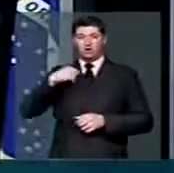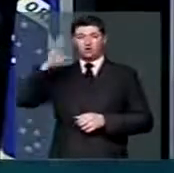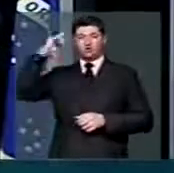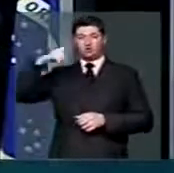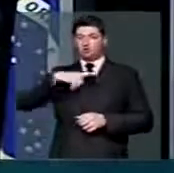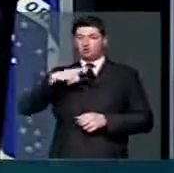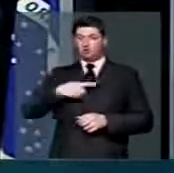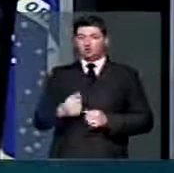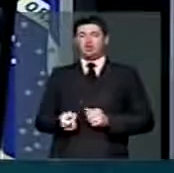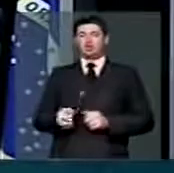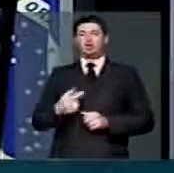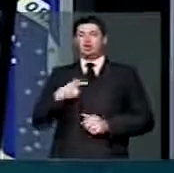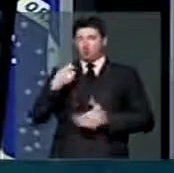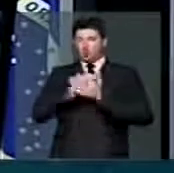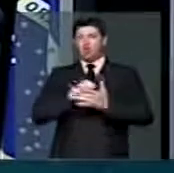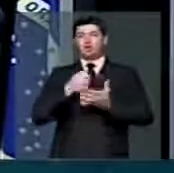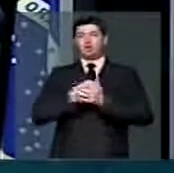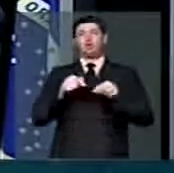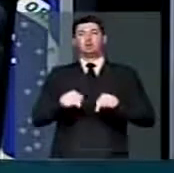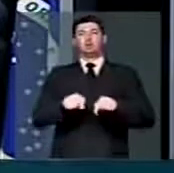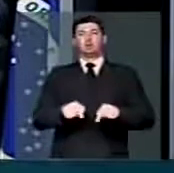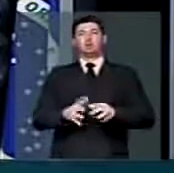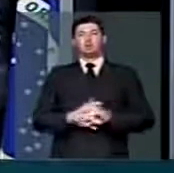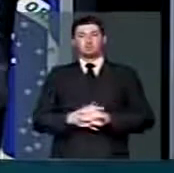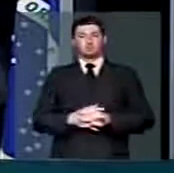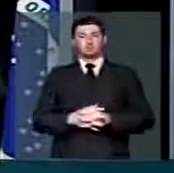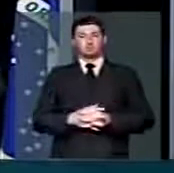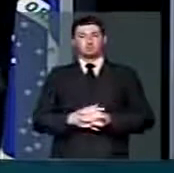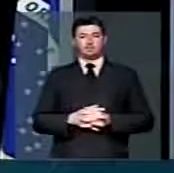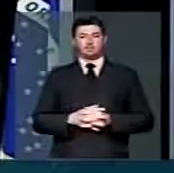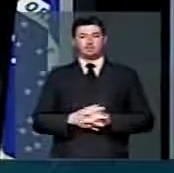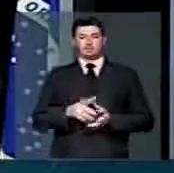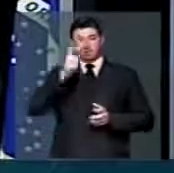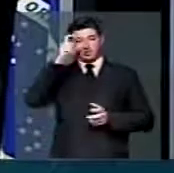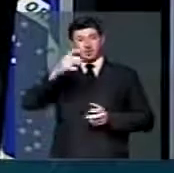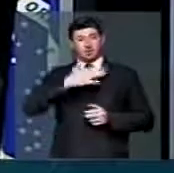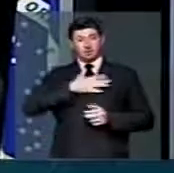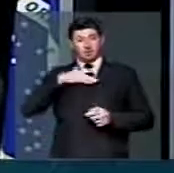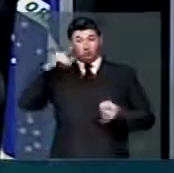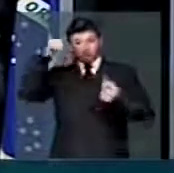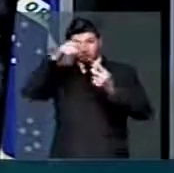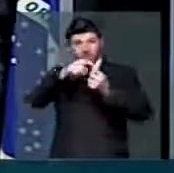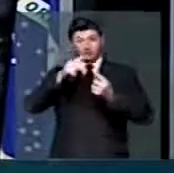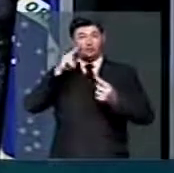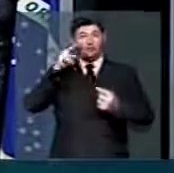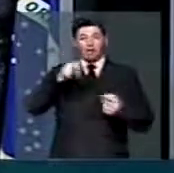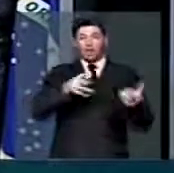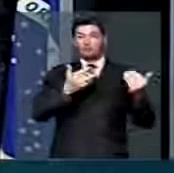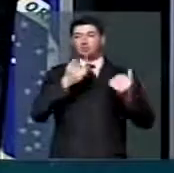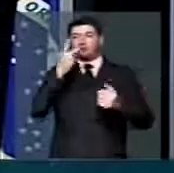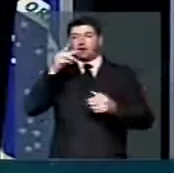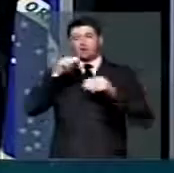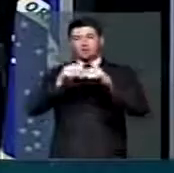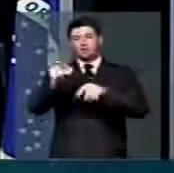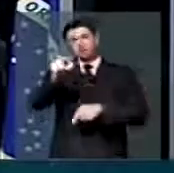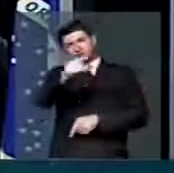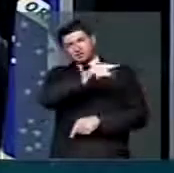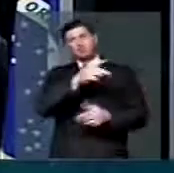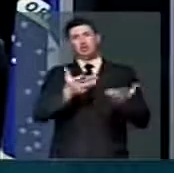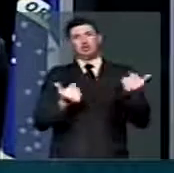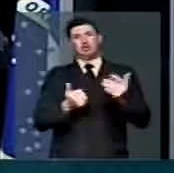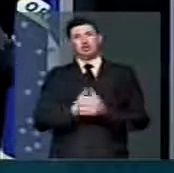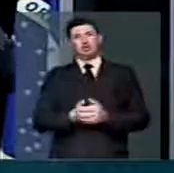sonho e foi atrás desse sonho. Para mim, o que interessa é olhar para a juventude e dizer: